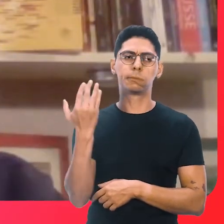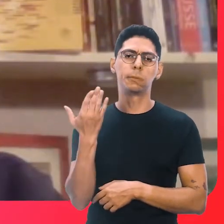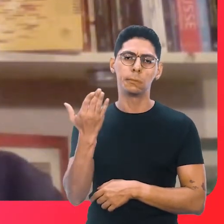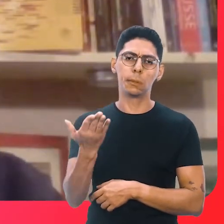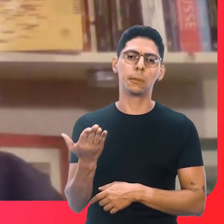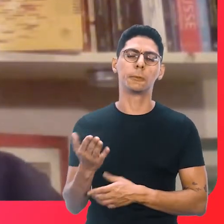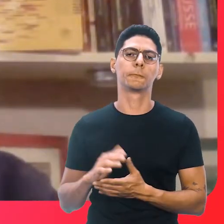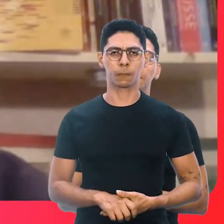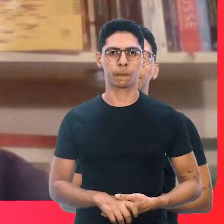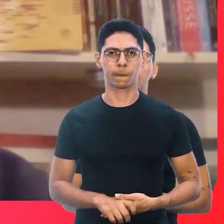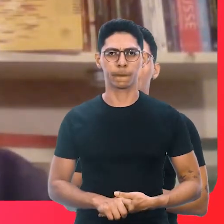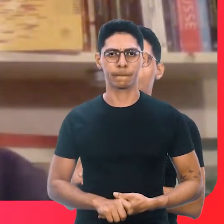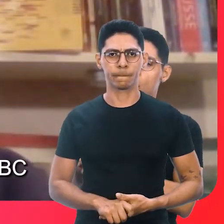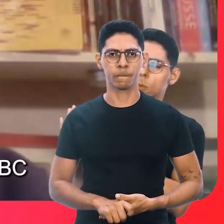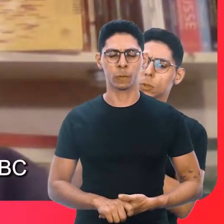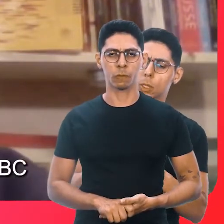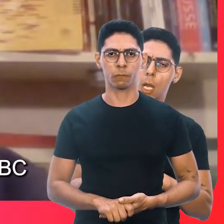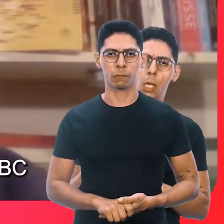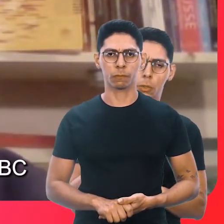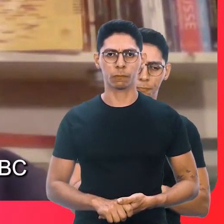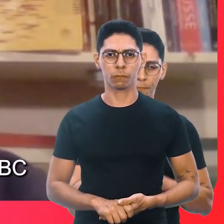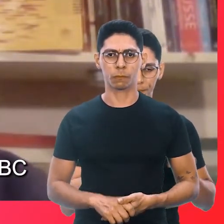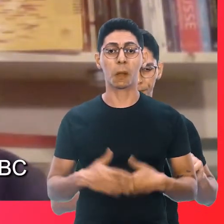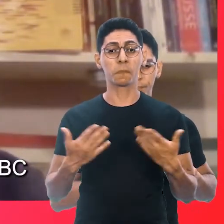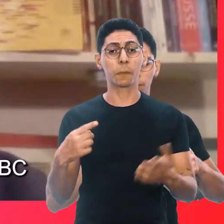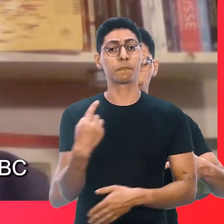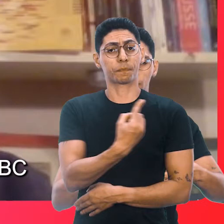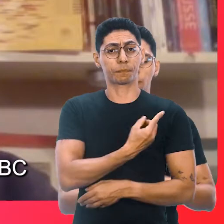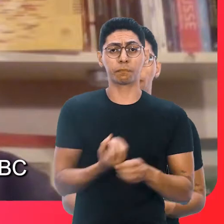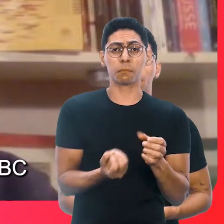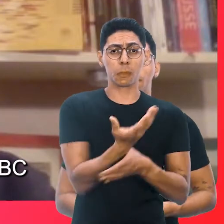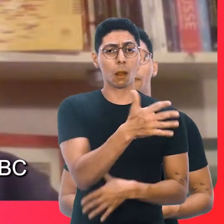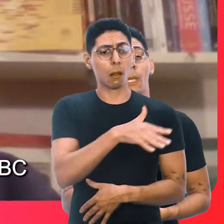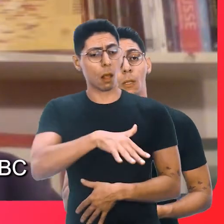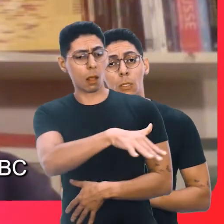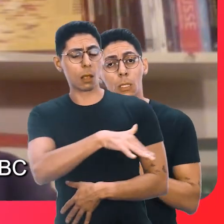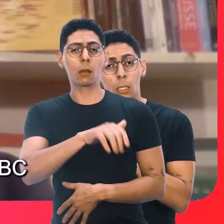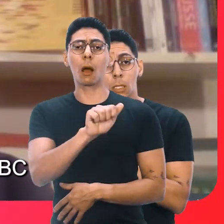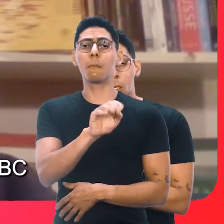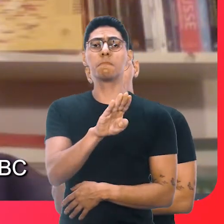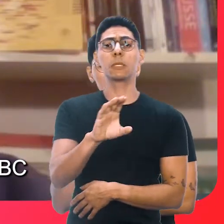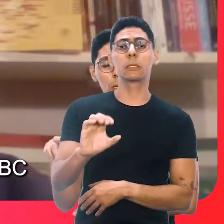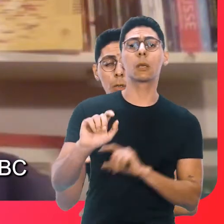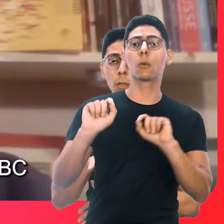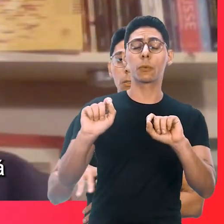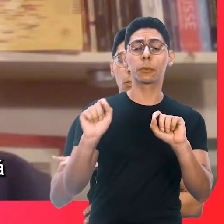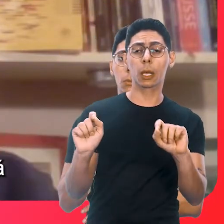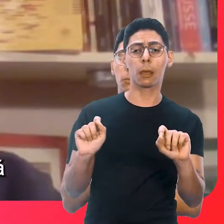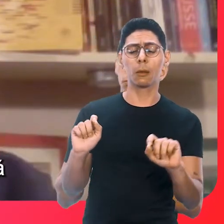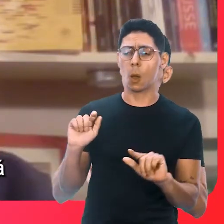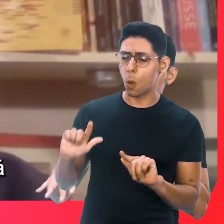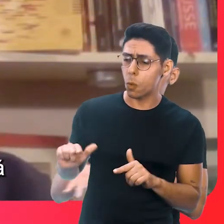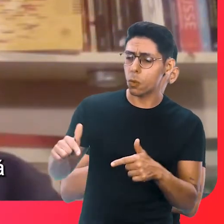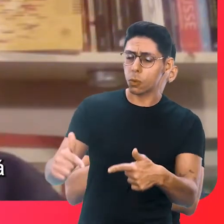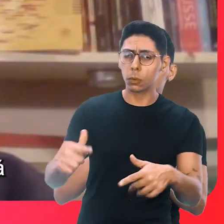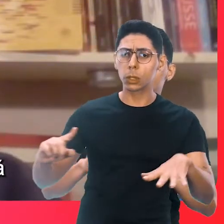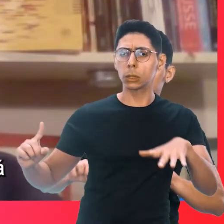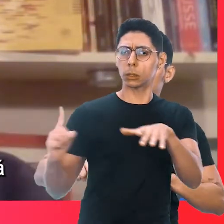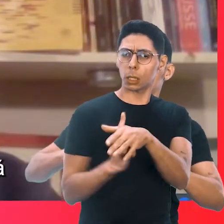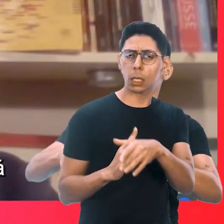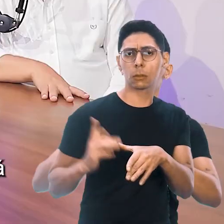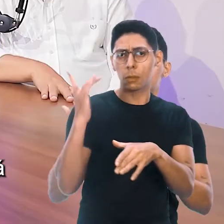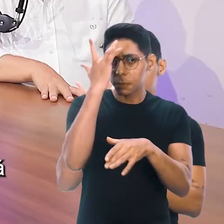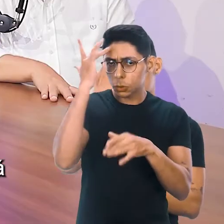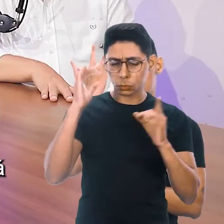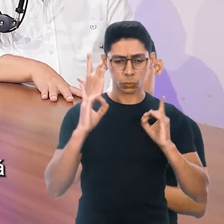para subsidiar a nossa luta. E aí nós criamos lá na região do ABC o movimento de integração do deficiente. E começamos a